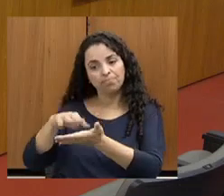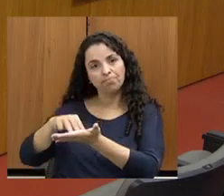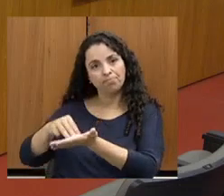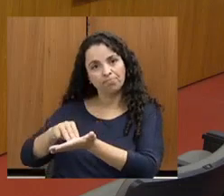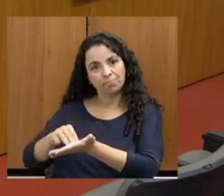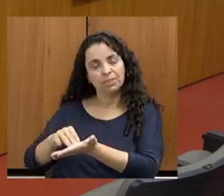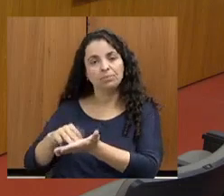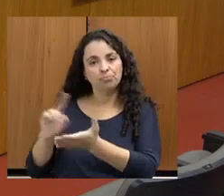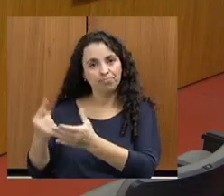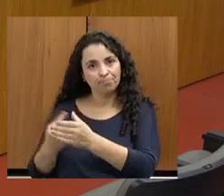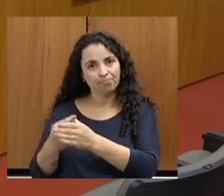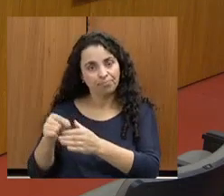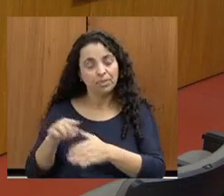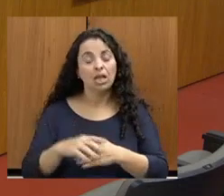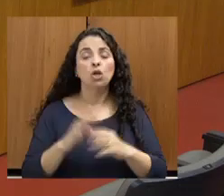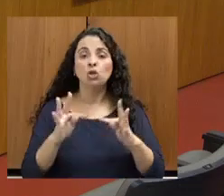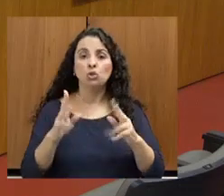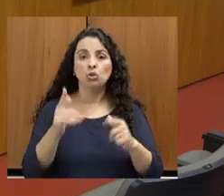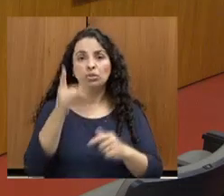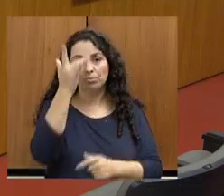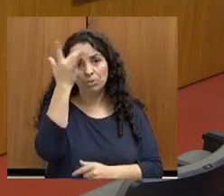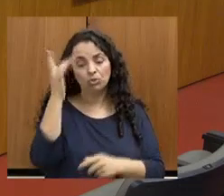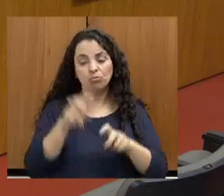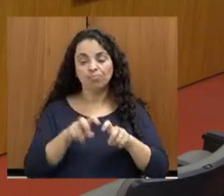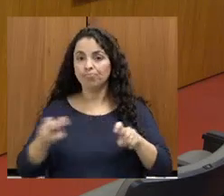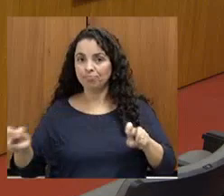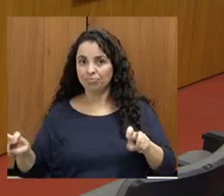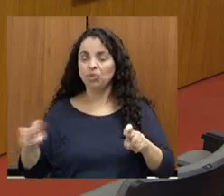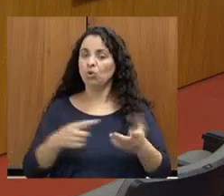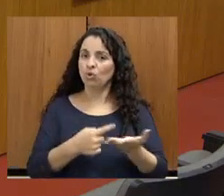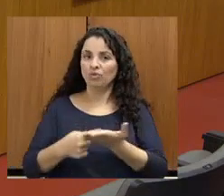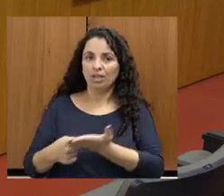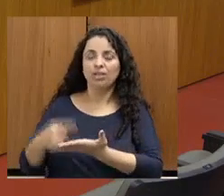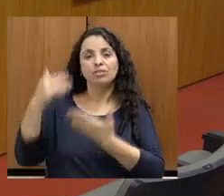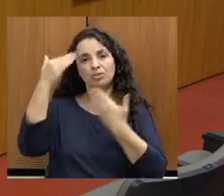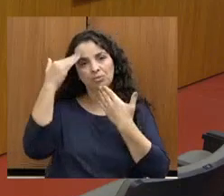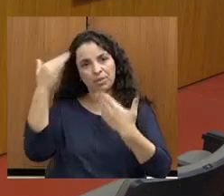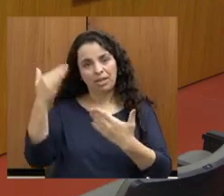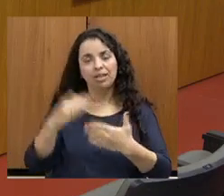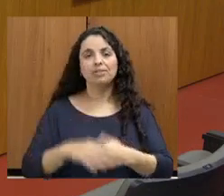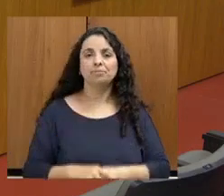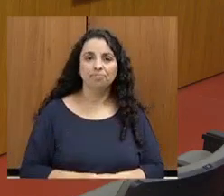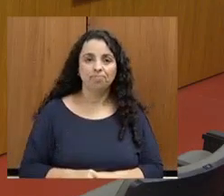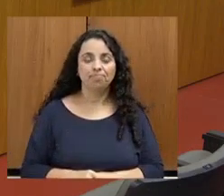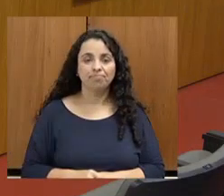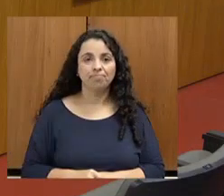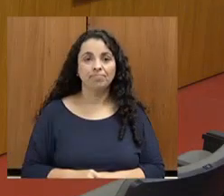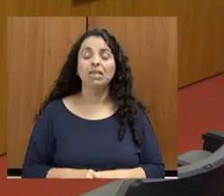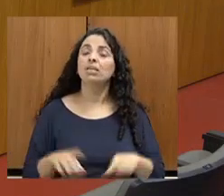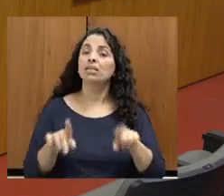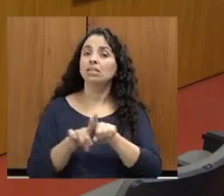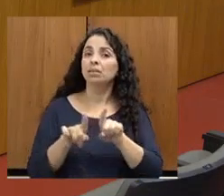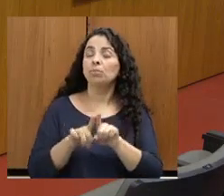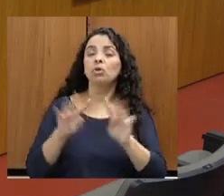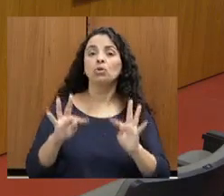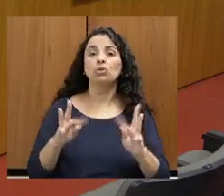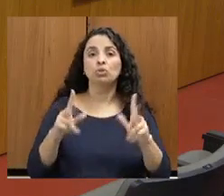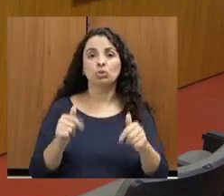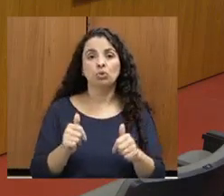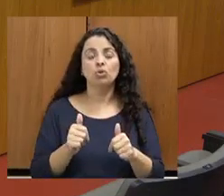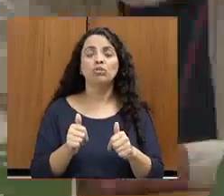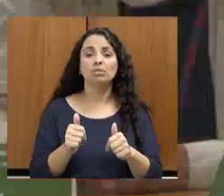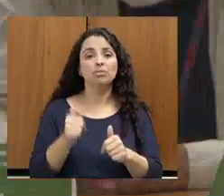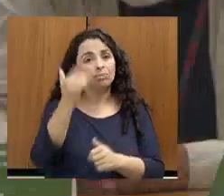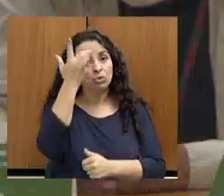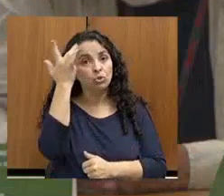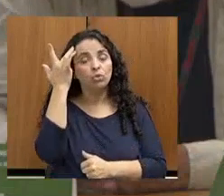a todos os convidados à mesa, obrigada, e a todos os convidados que, de alguma